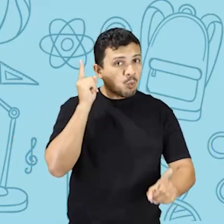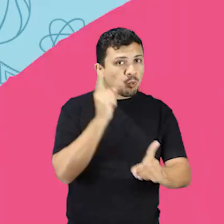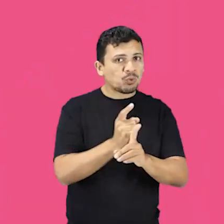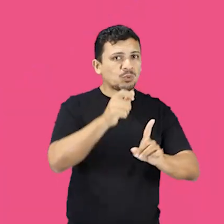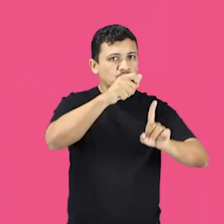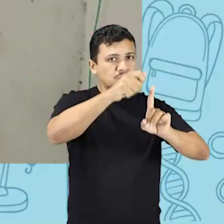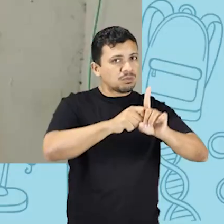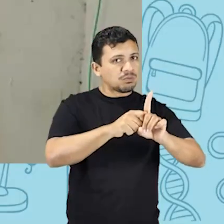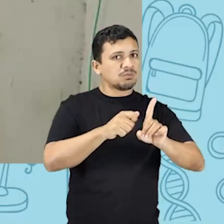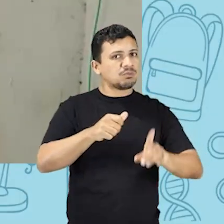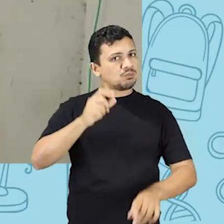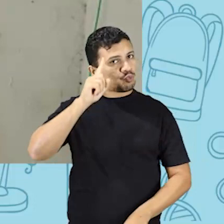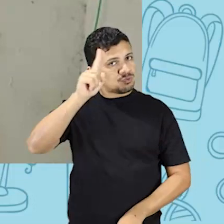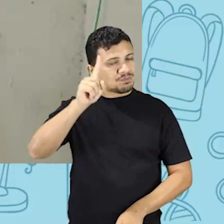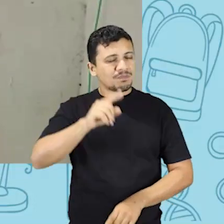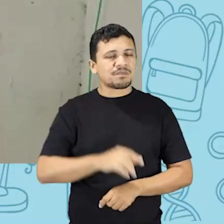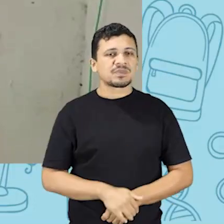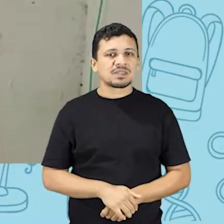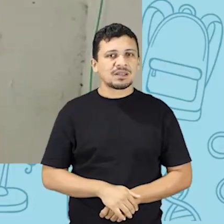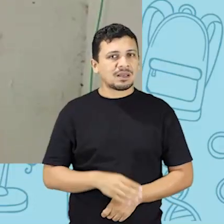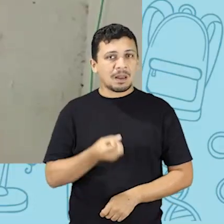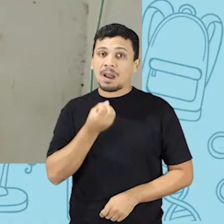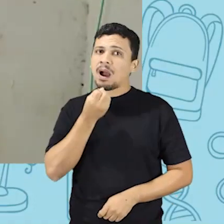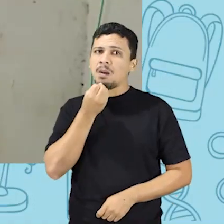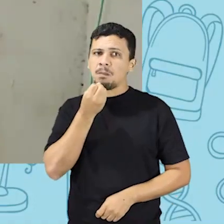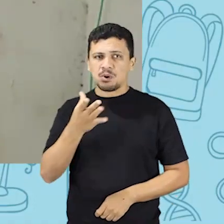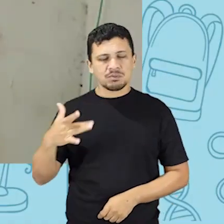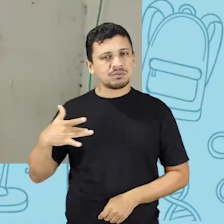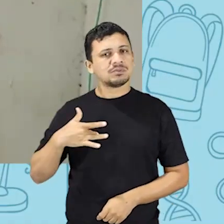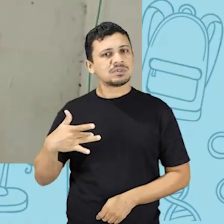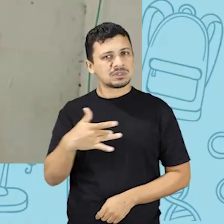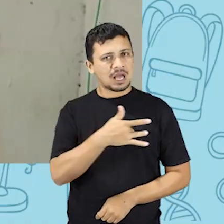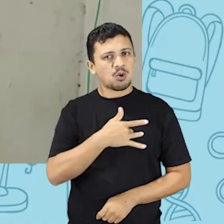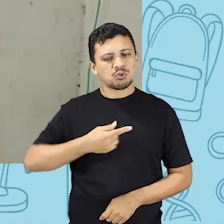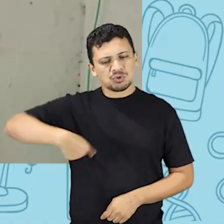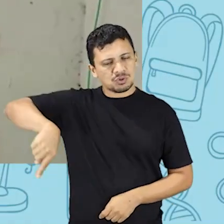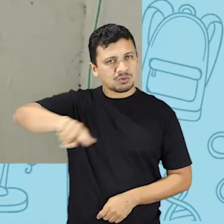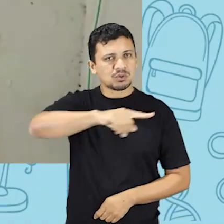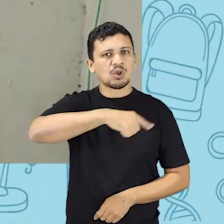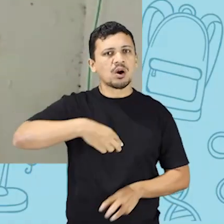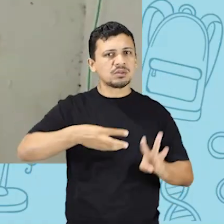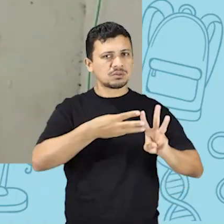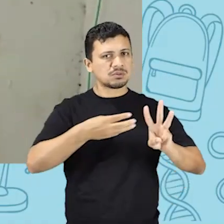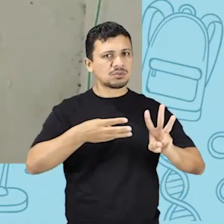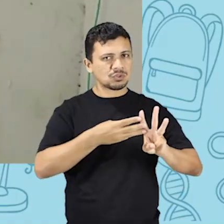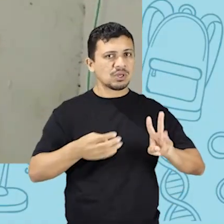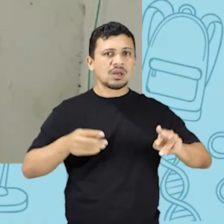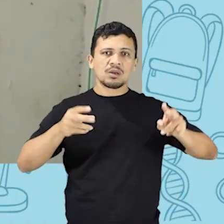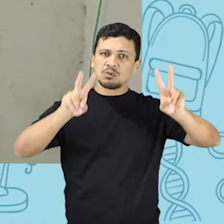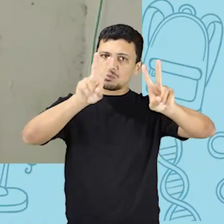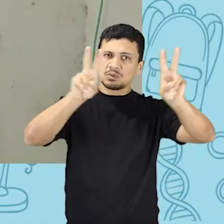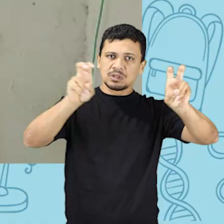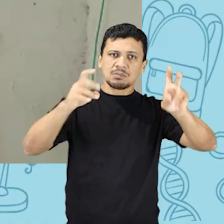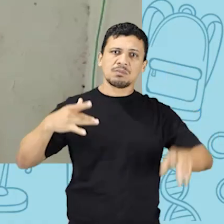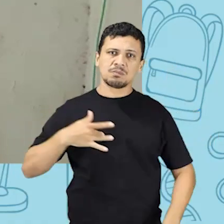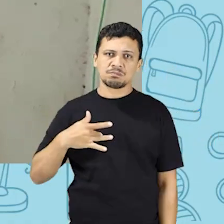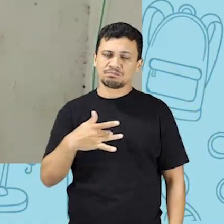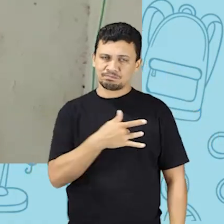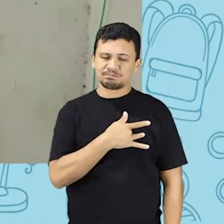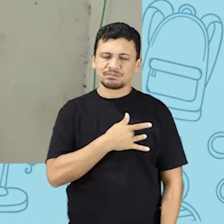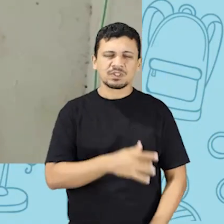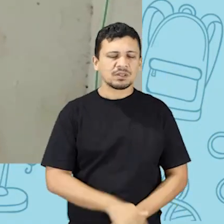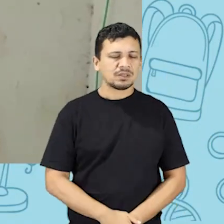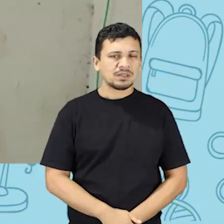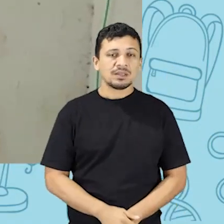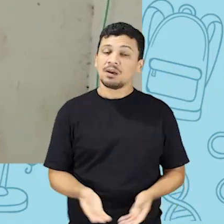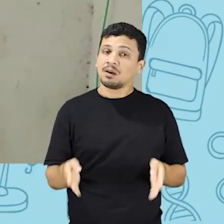mês. Isso traz o bem para a nossa saúde, falar sobre saúde. Isso